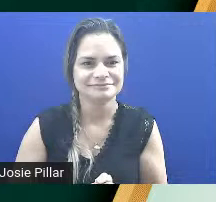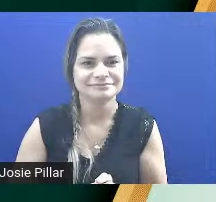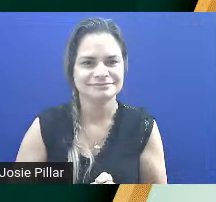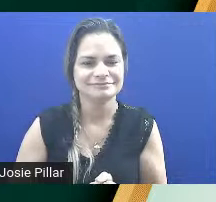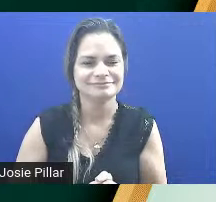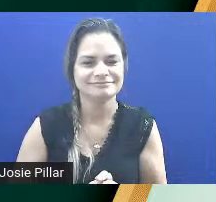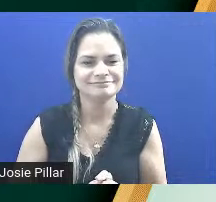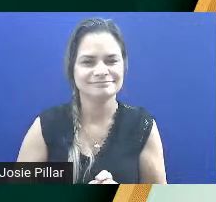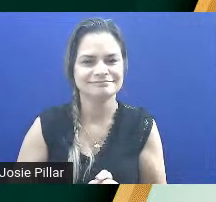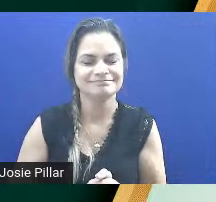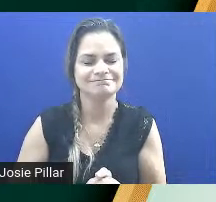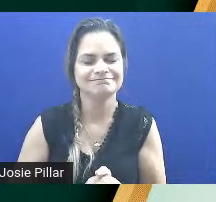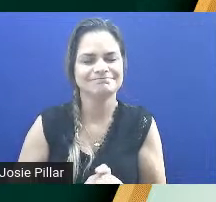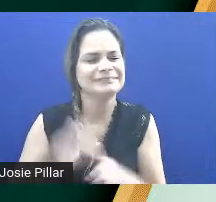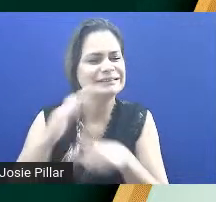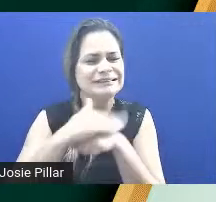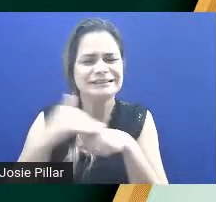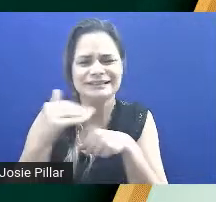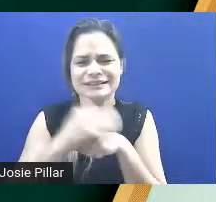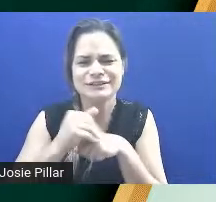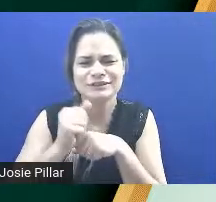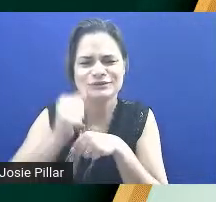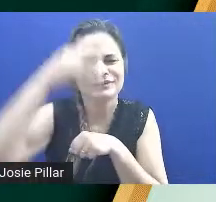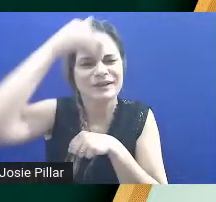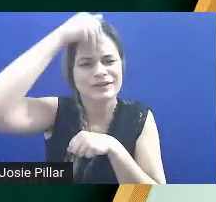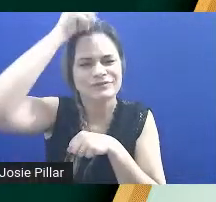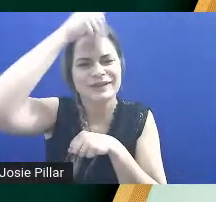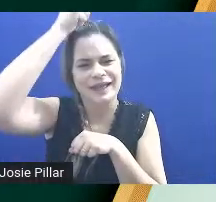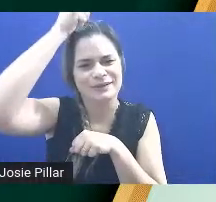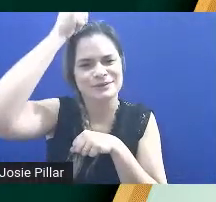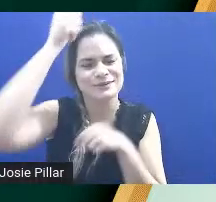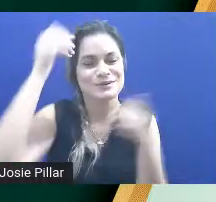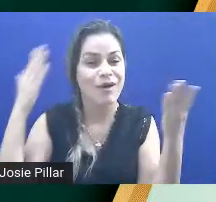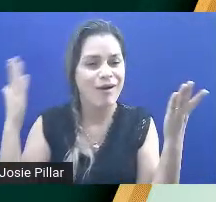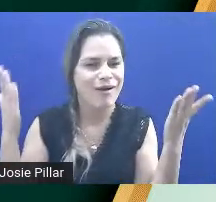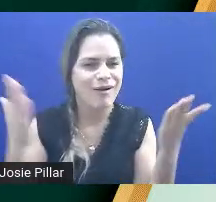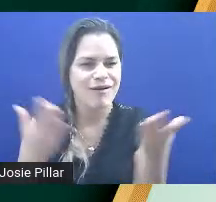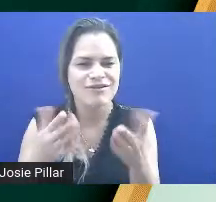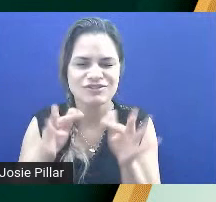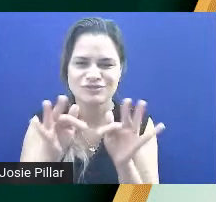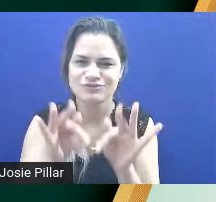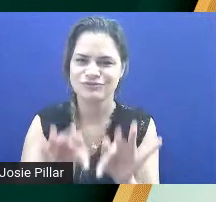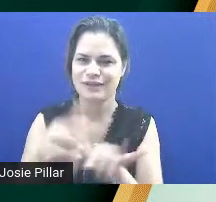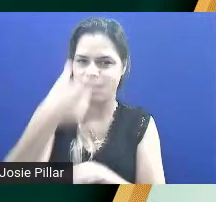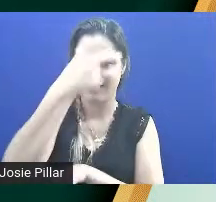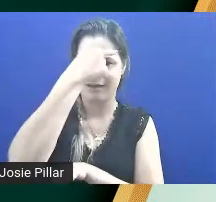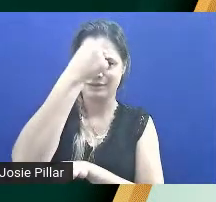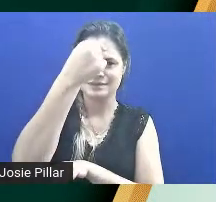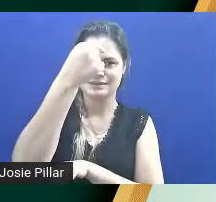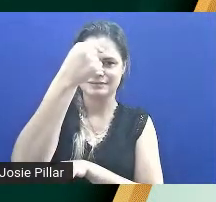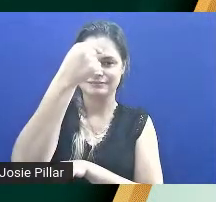Queridos afiliados, hoje se encerra um ciclo da graduação. Mas se inicia outro ainda